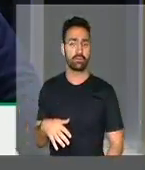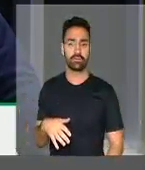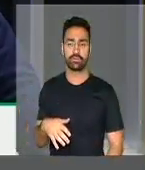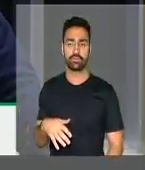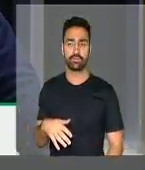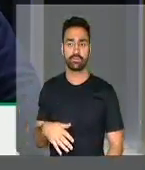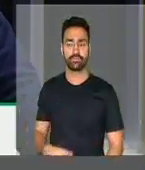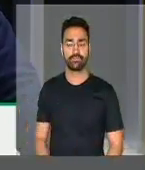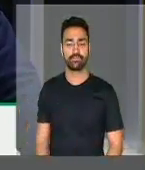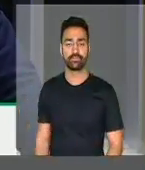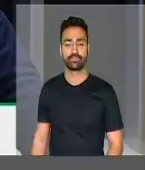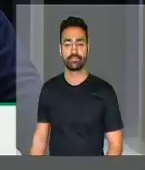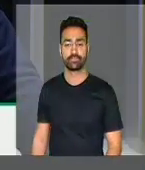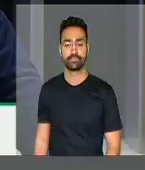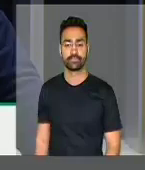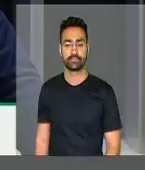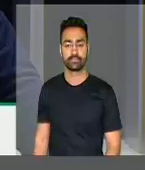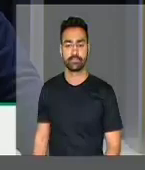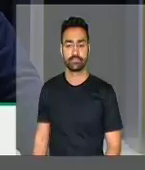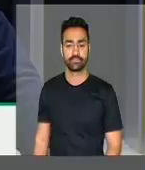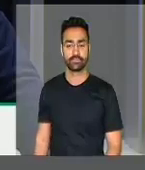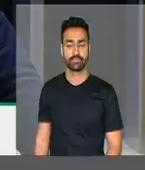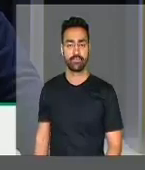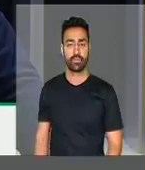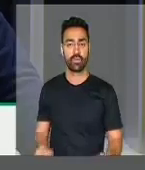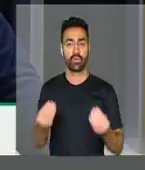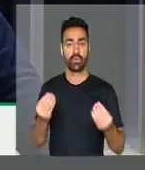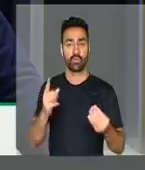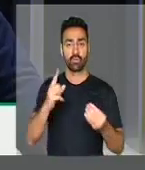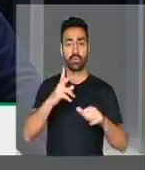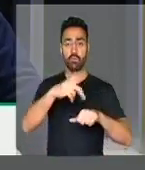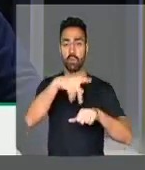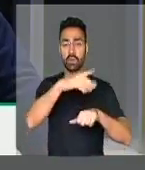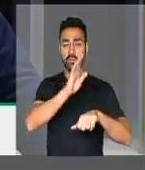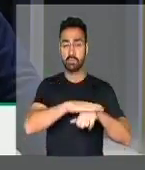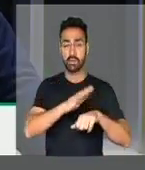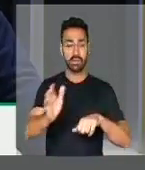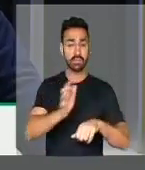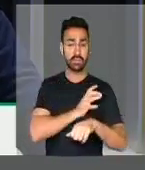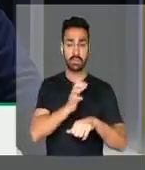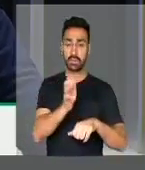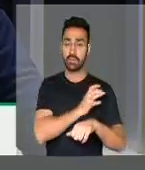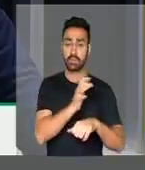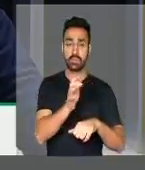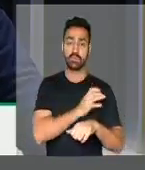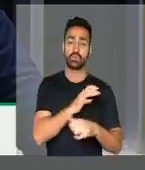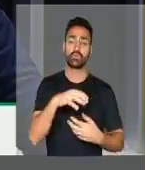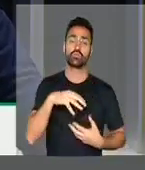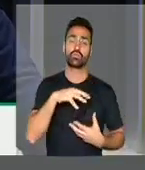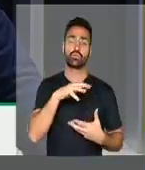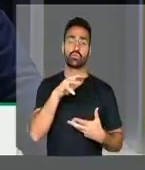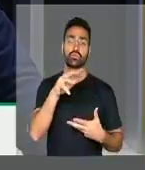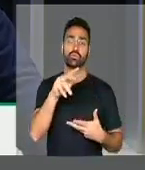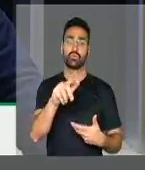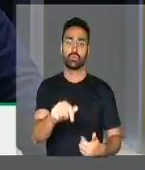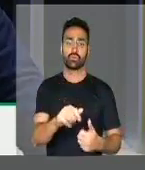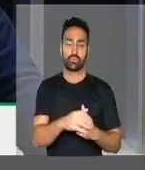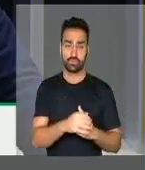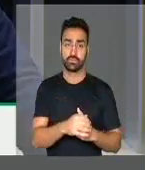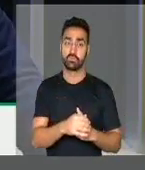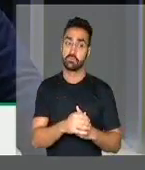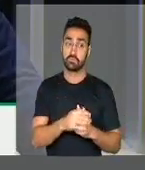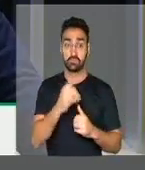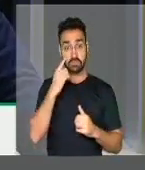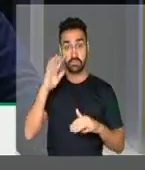contraditoriamente no país mais potente até que a china